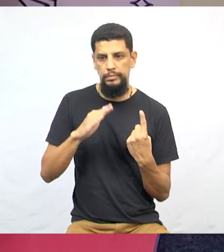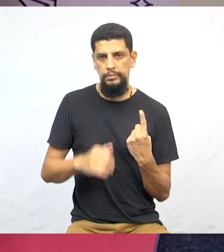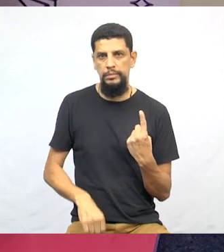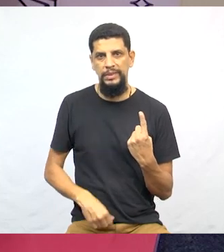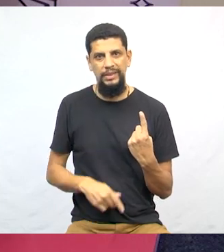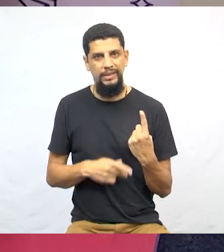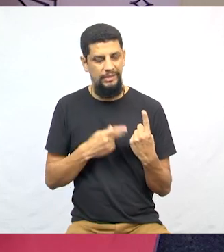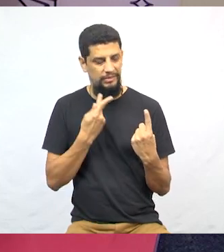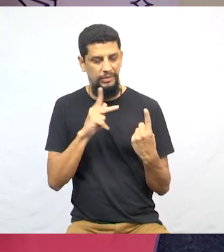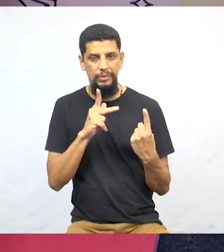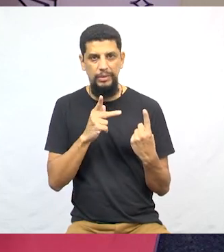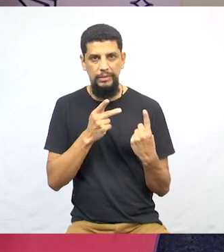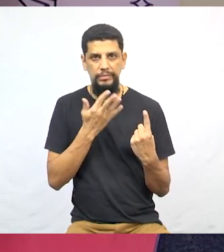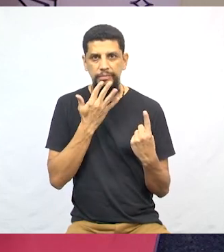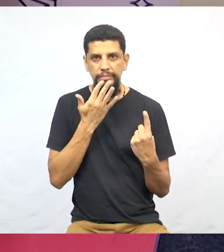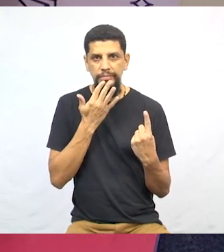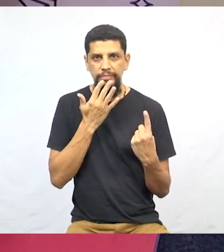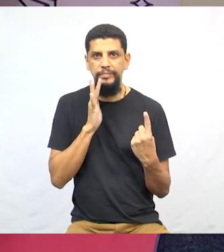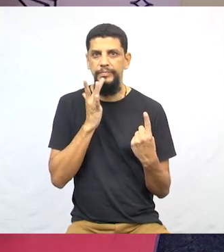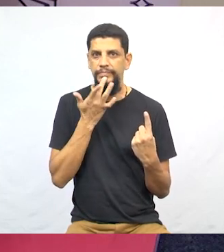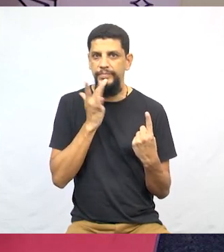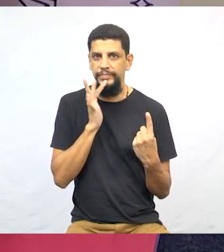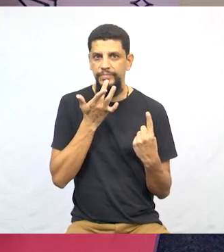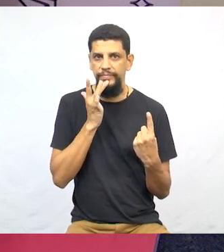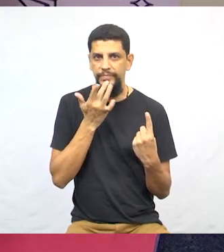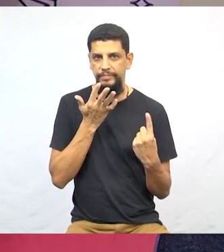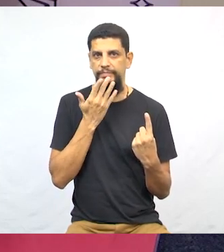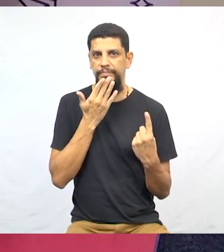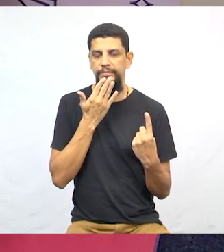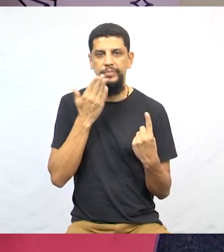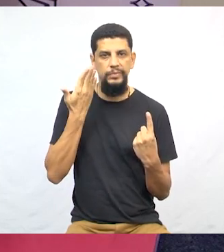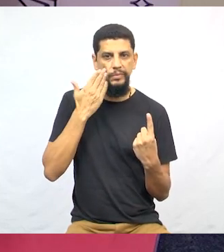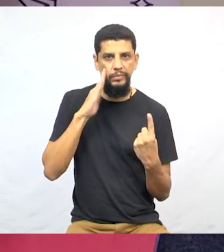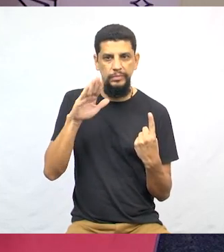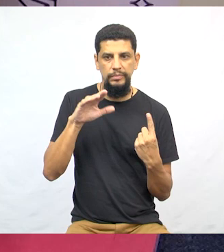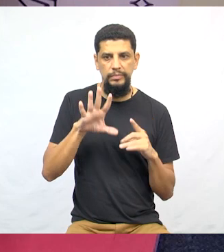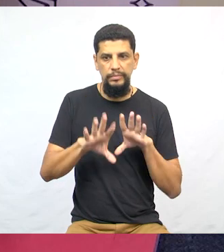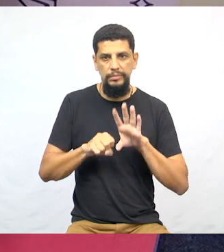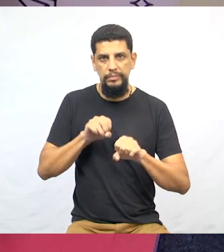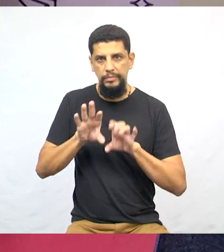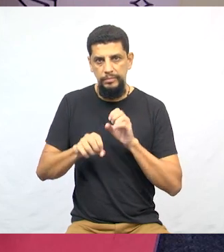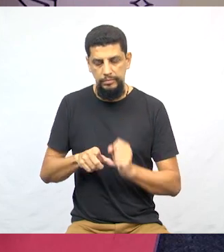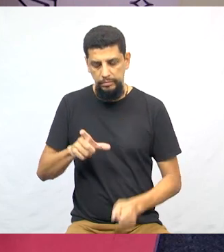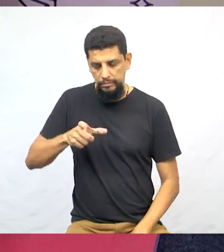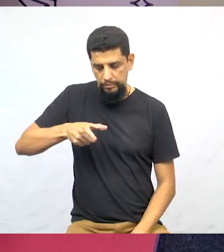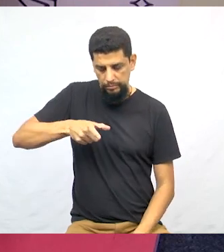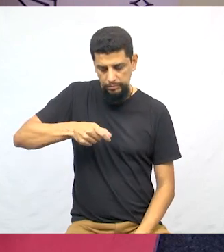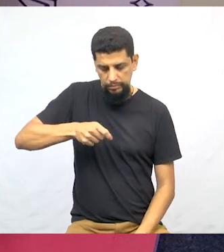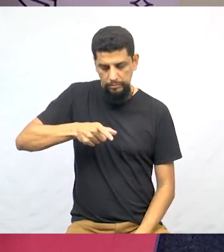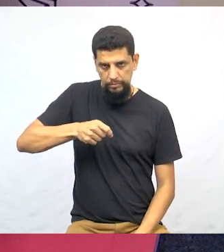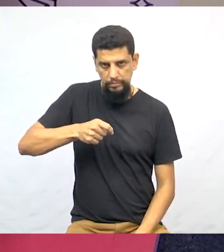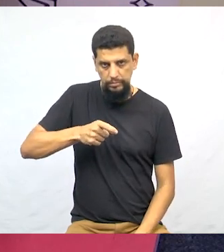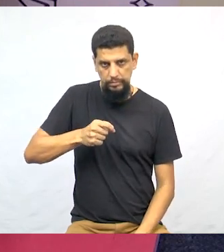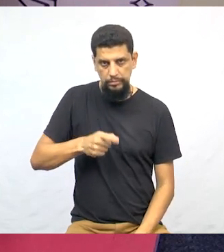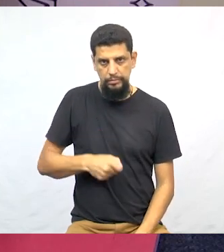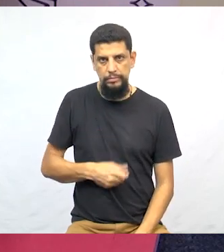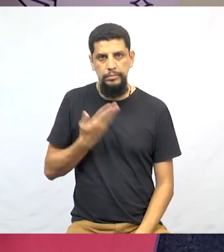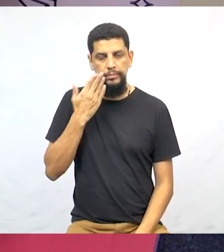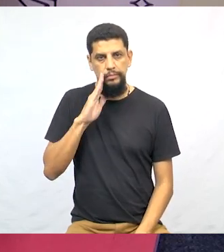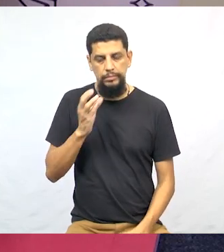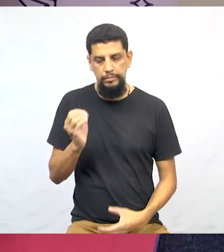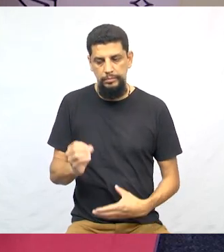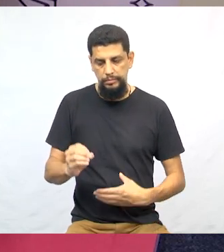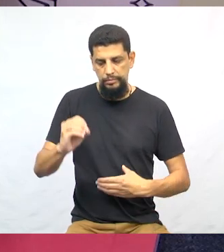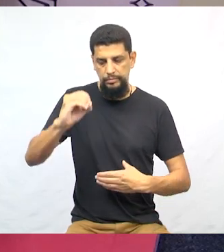Azul. A sua cor preferida. É, você lembrou? Vocês lembraram que é minha cor preferida? Então eu vou pegar uma bolinha azul e